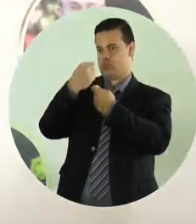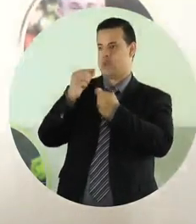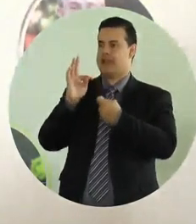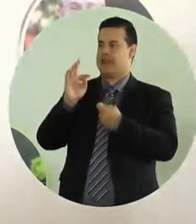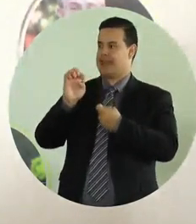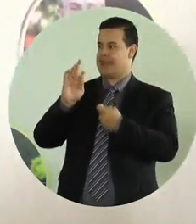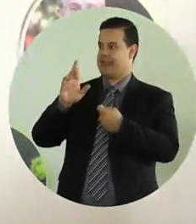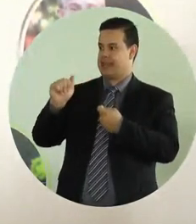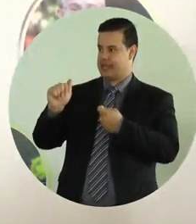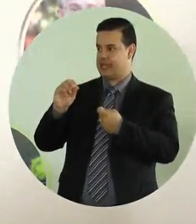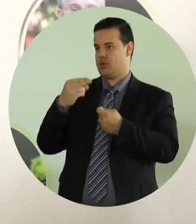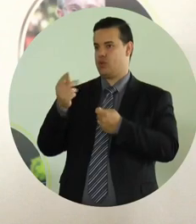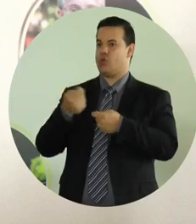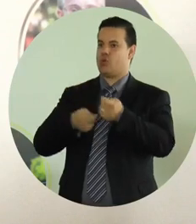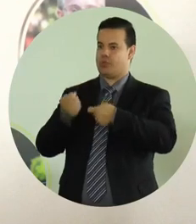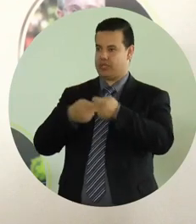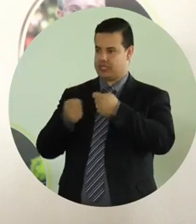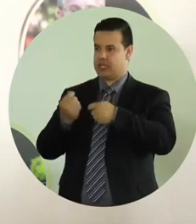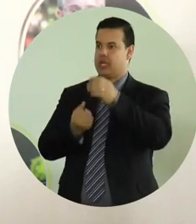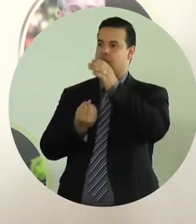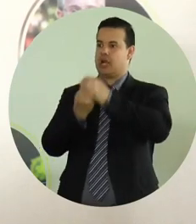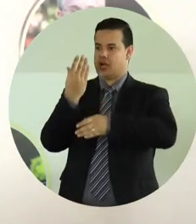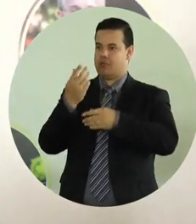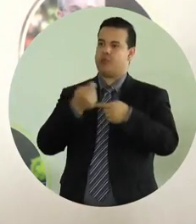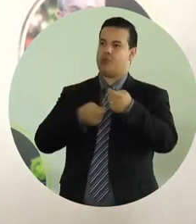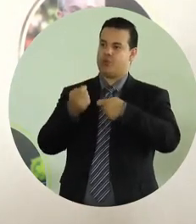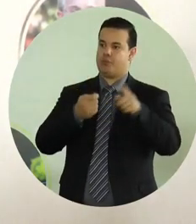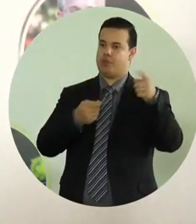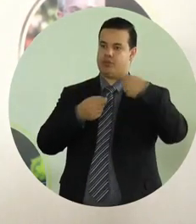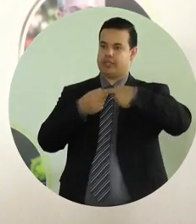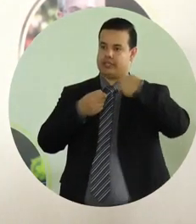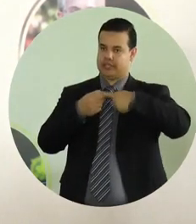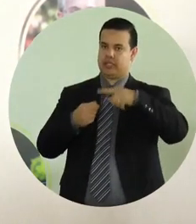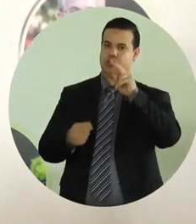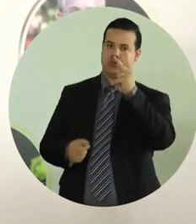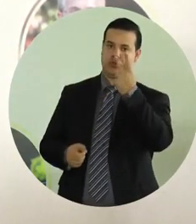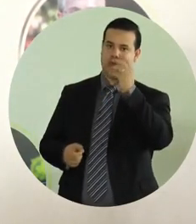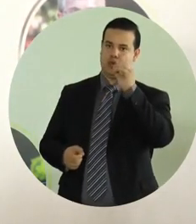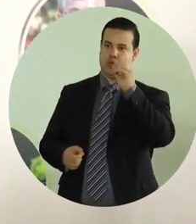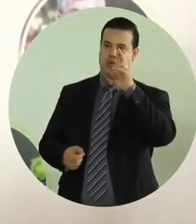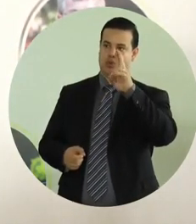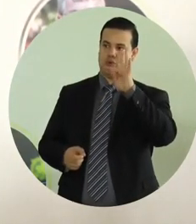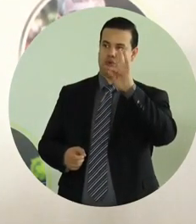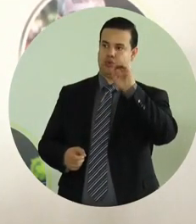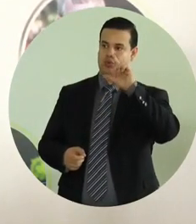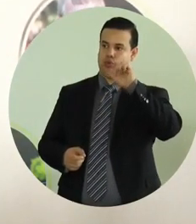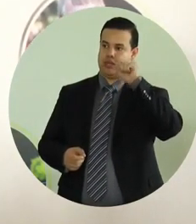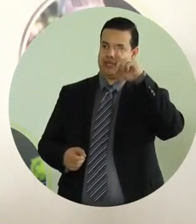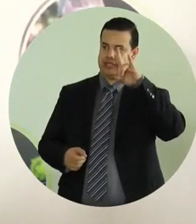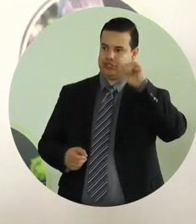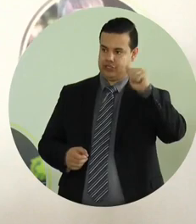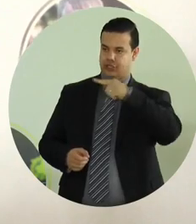comerciais. Abriu seu comércio na cidade de Hortolândia, no interior de São Paulo, onde reside.